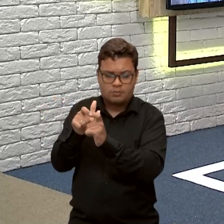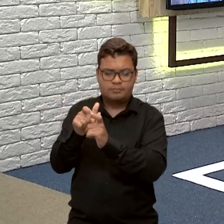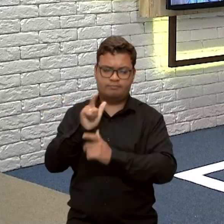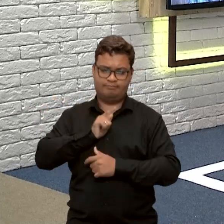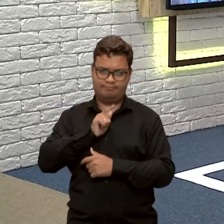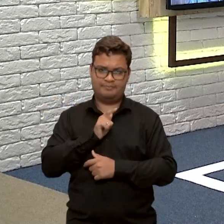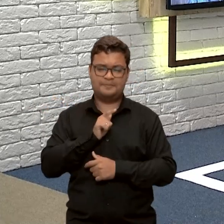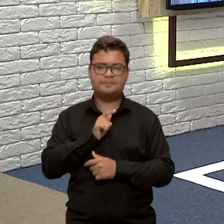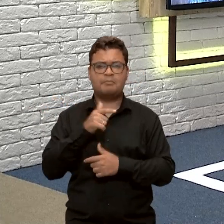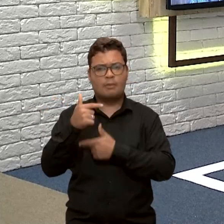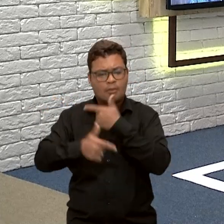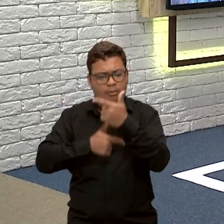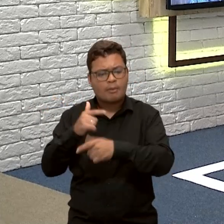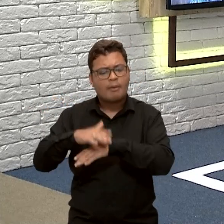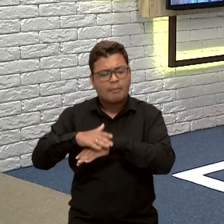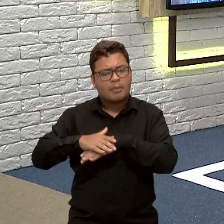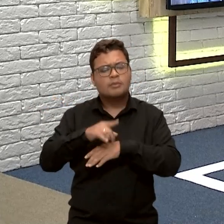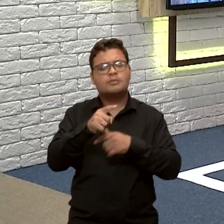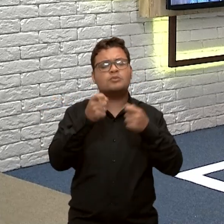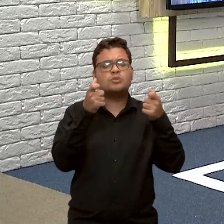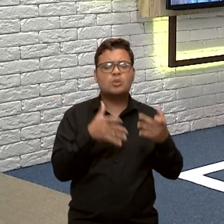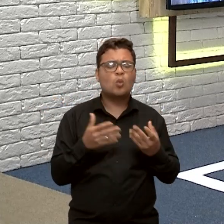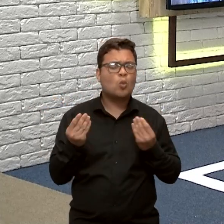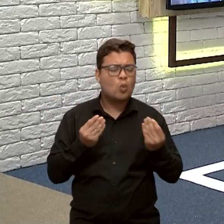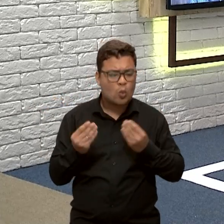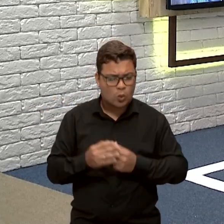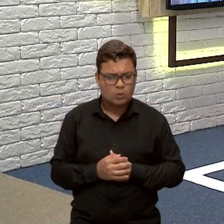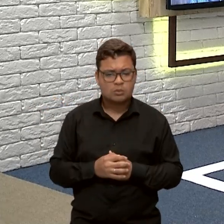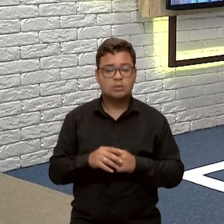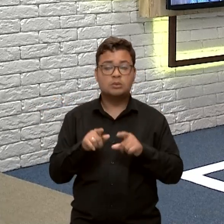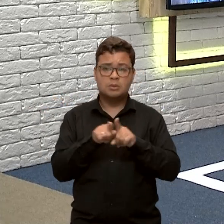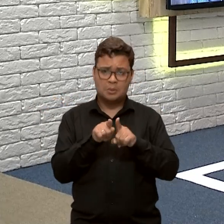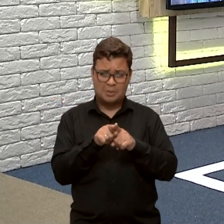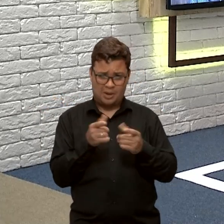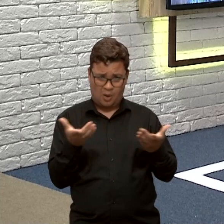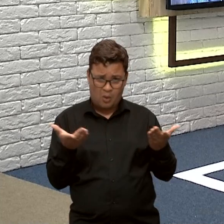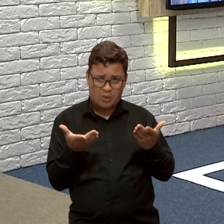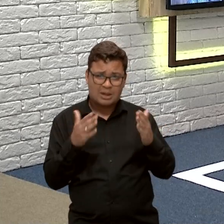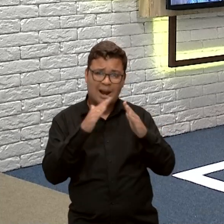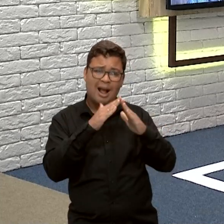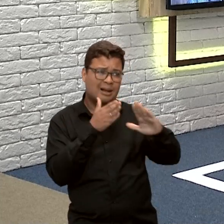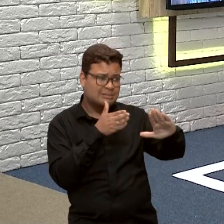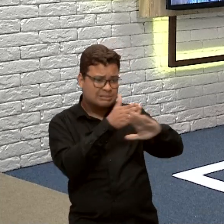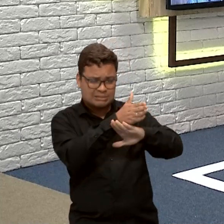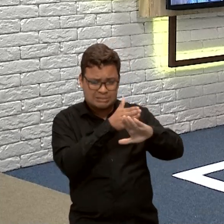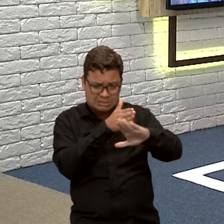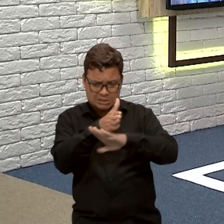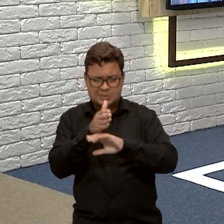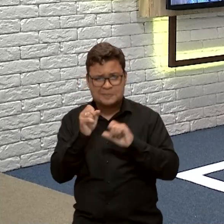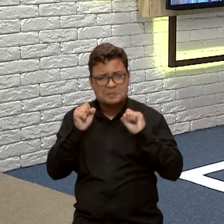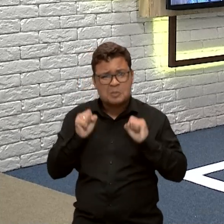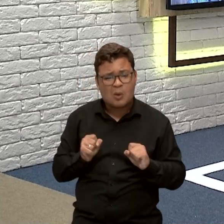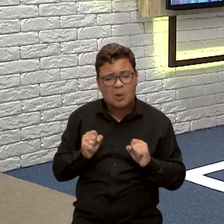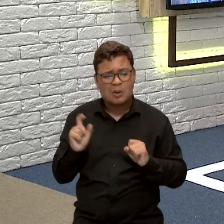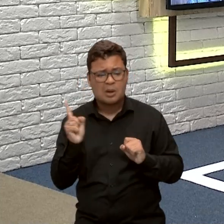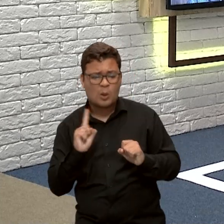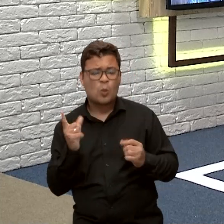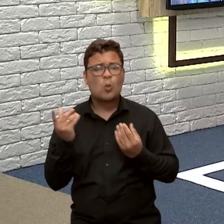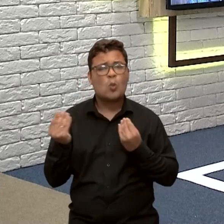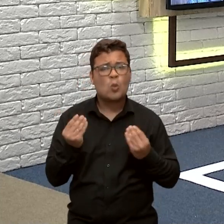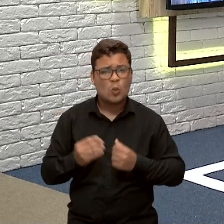público, principalmente a Secretaria Municipal de Saúde, né, quem você está representando hoje no nosso programa, tem feito para reduzir, né, a